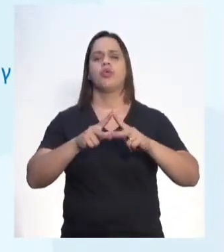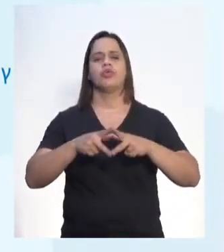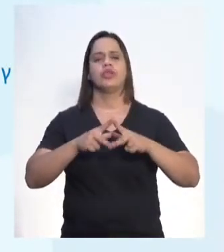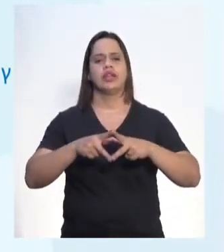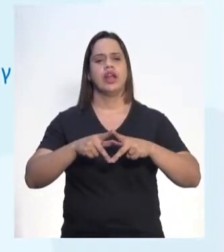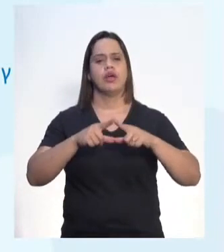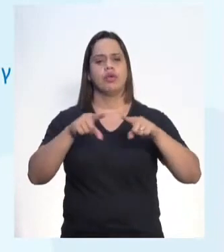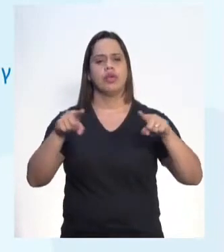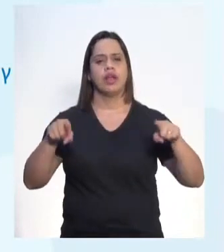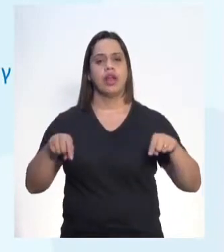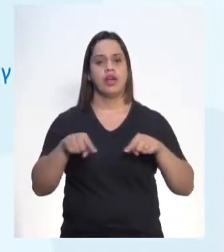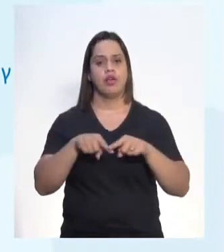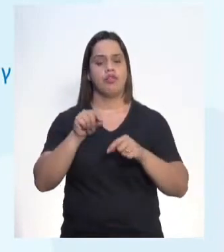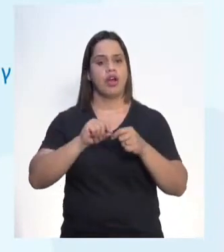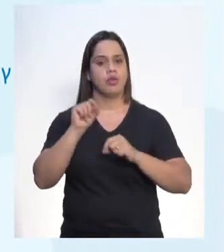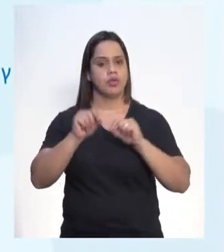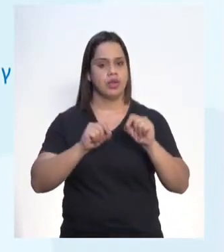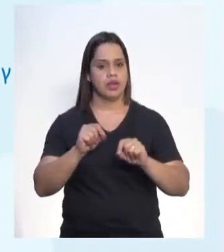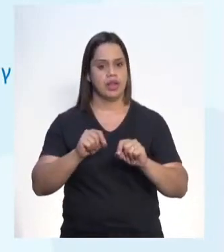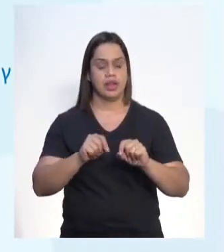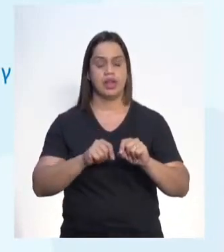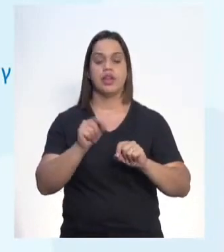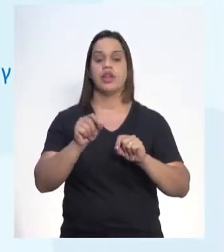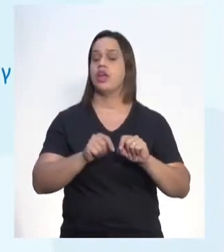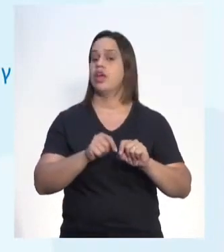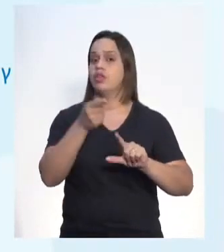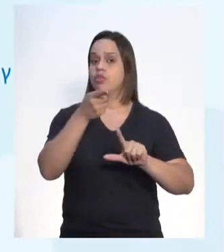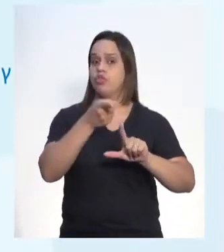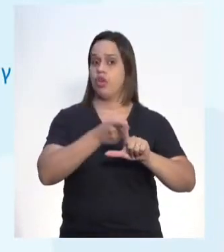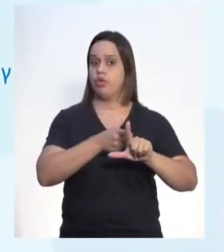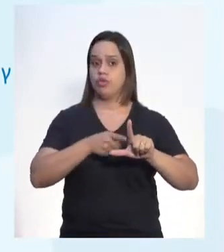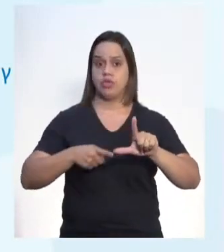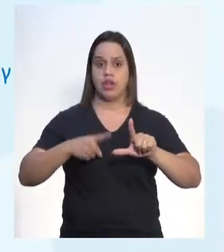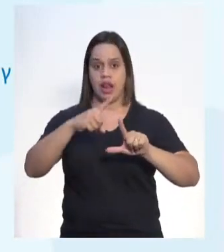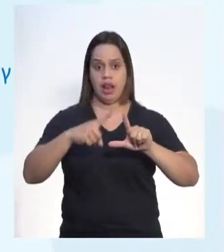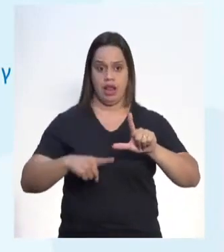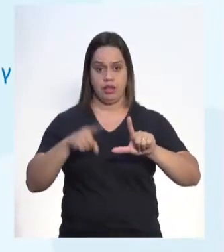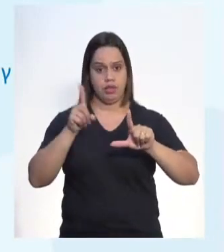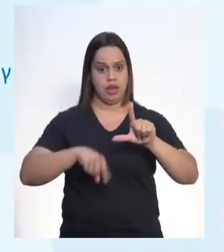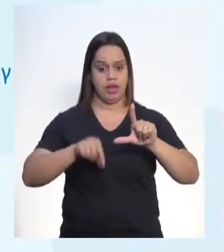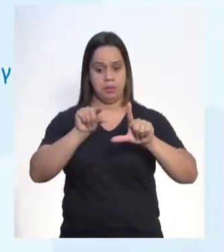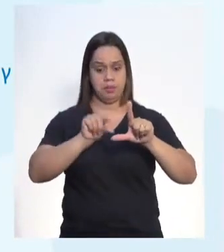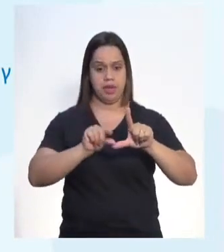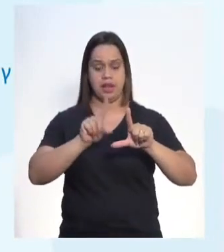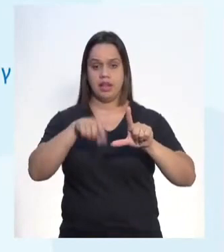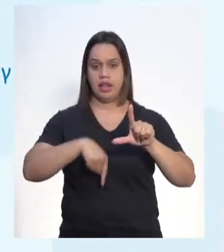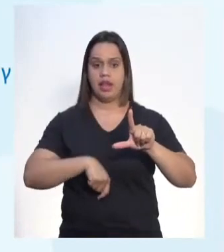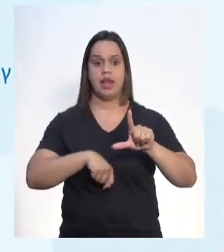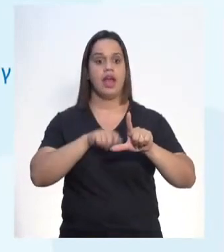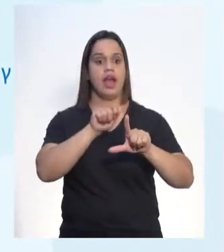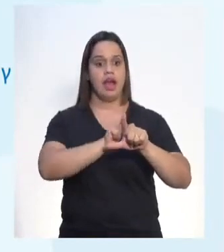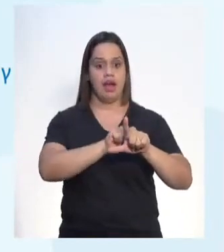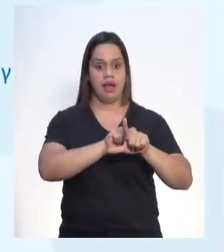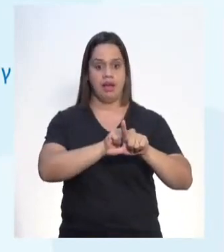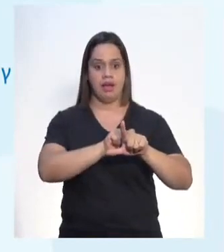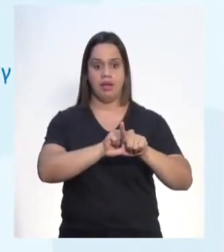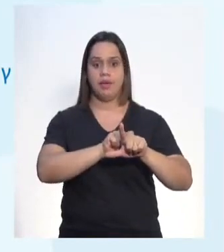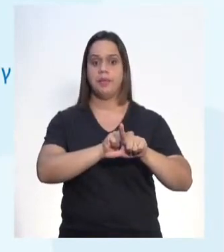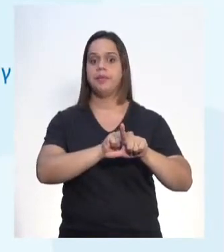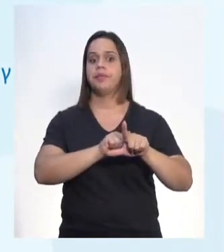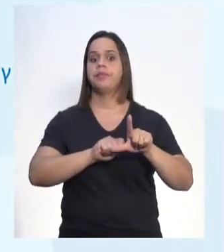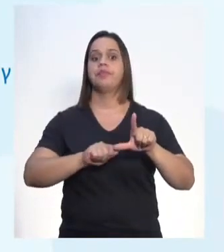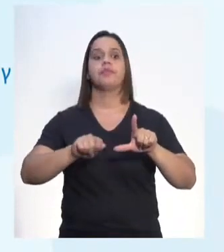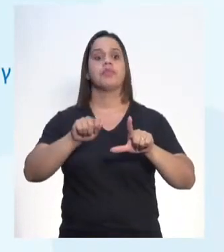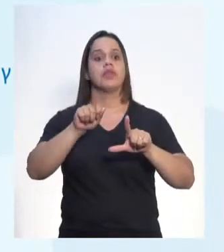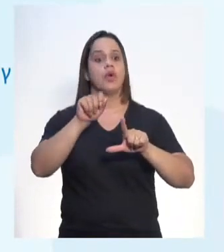falar dos seus lados com letras minúsculas, como o A, o B e o